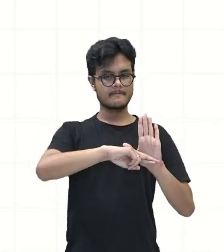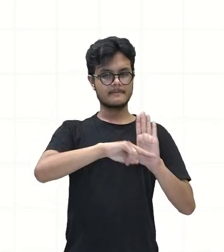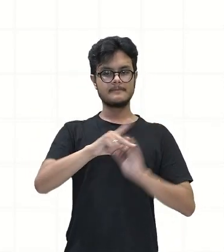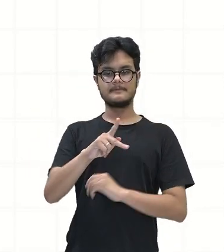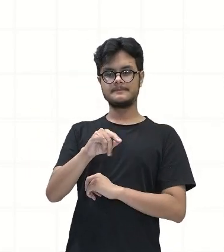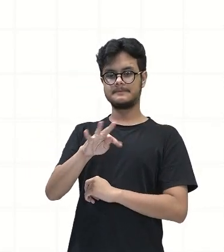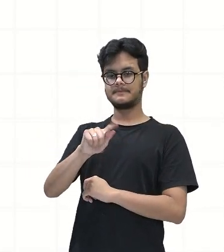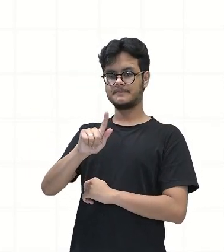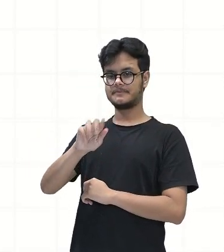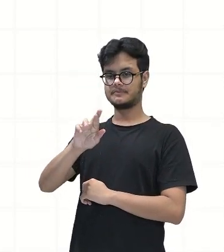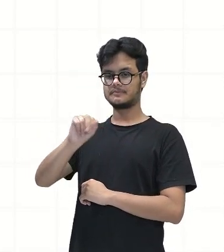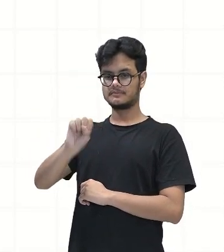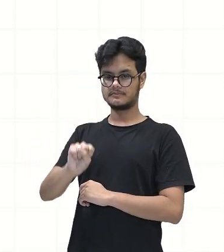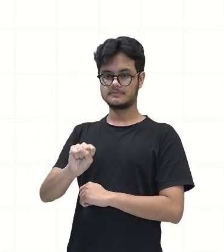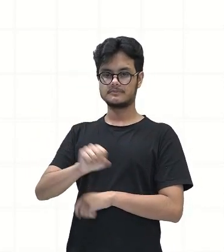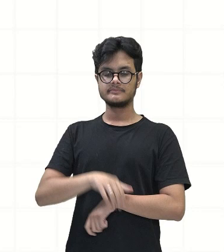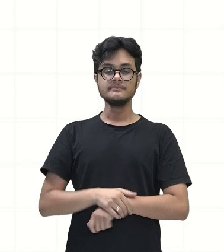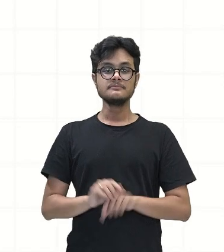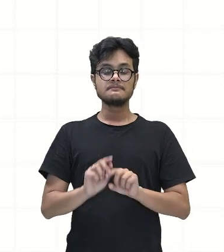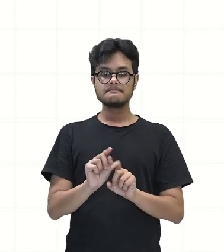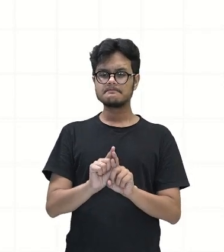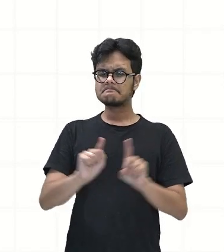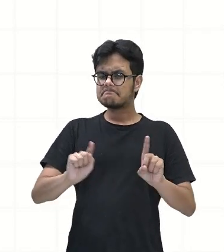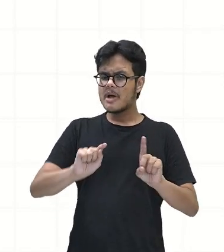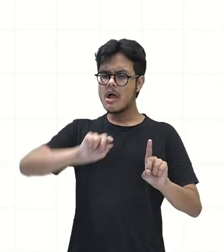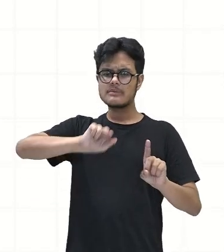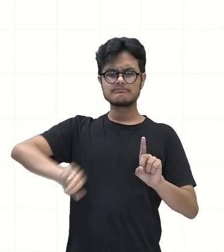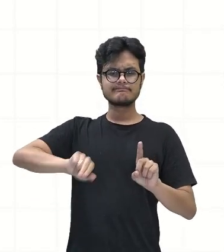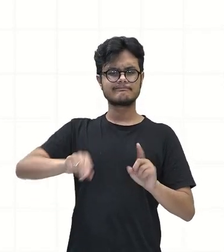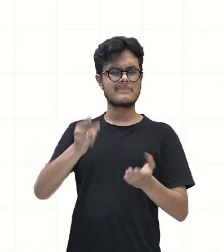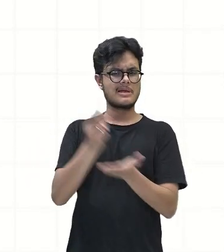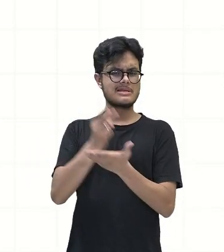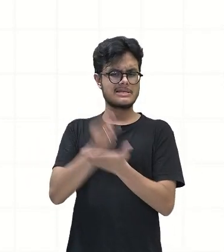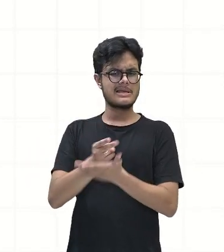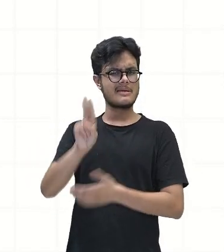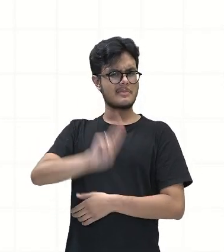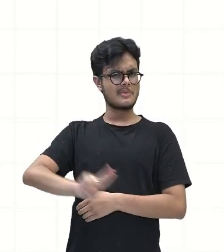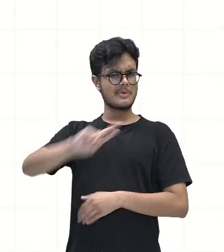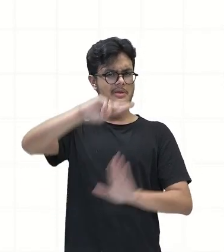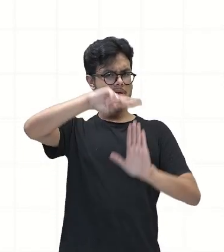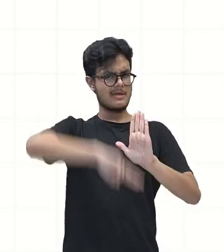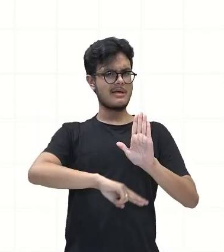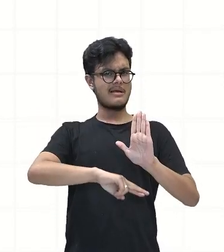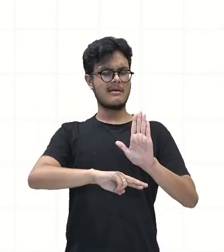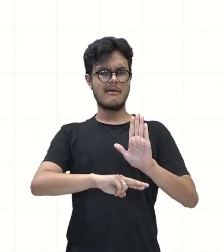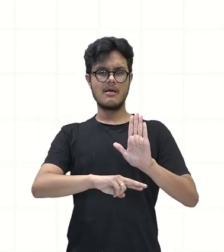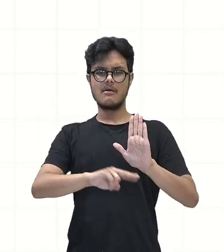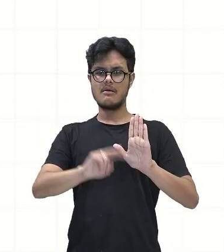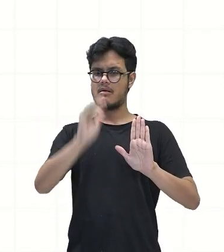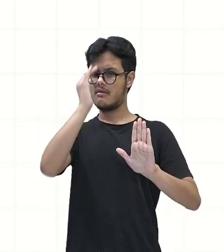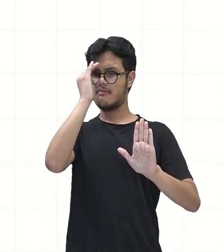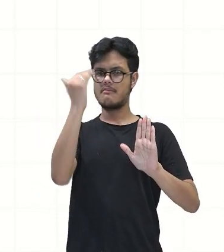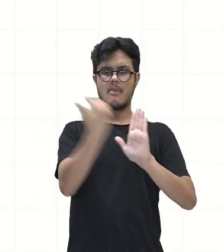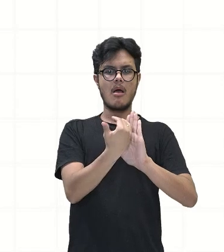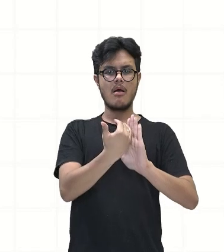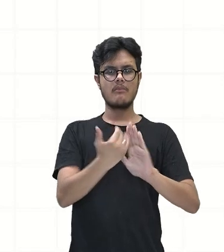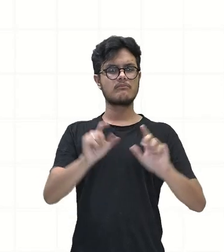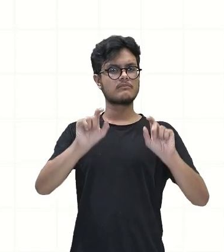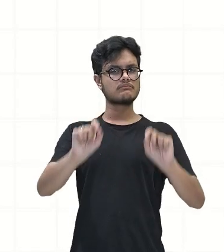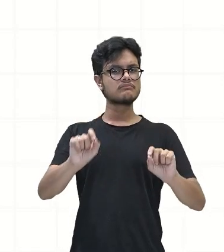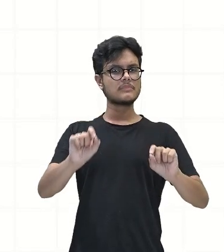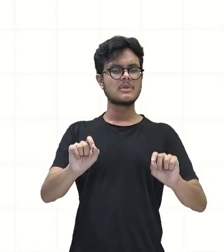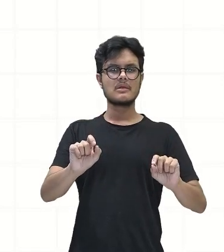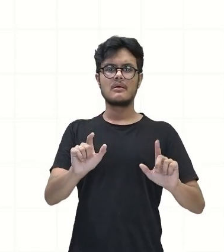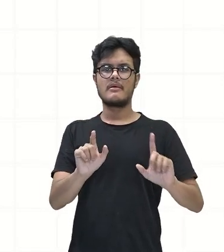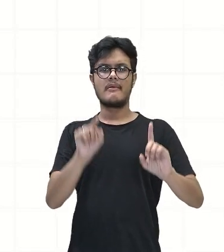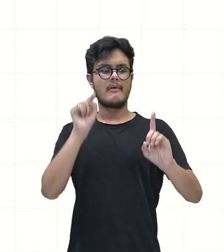Pitágoras. Mas você não vai precisar aplicar sempre o Teorema de Pitágoras para encontrar a